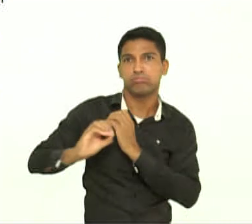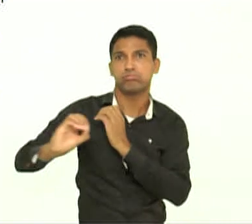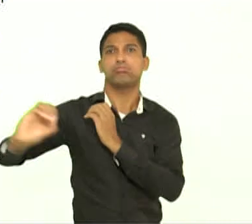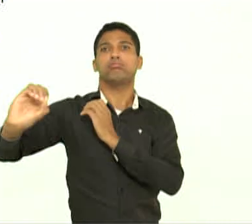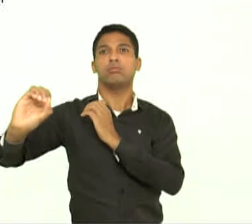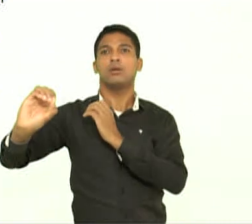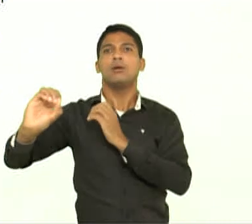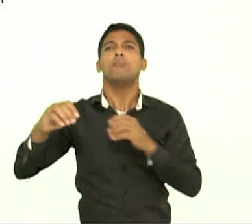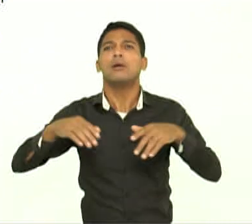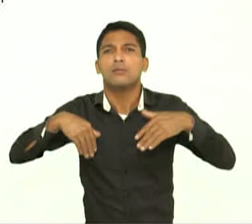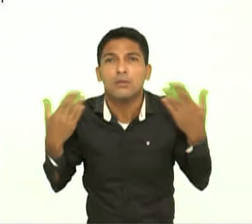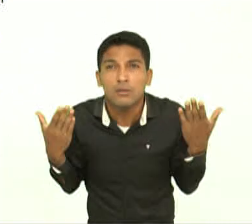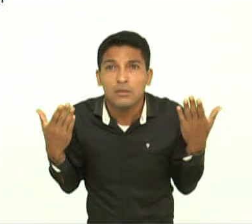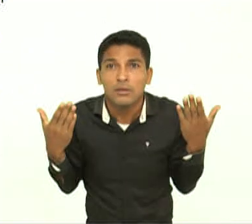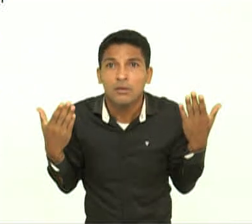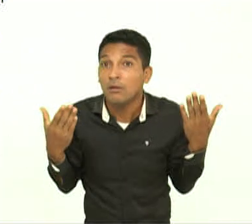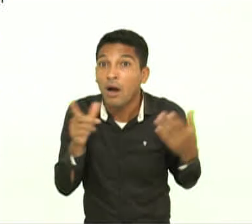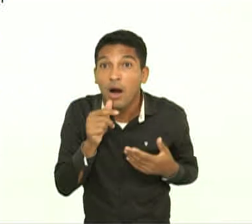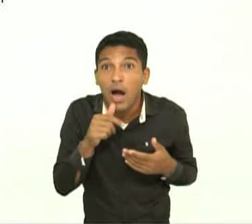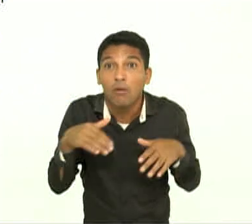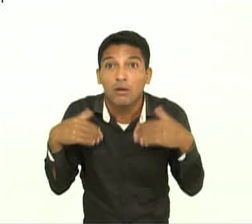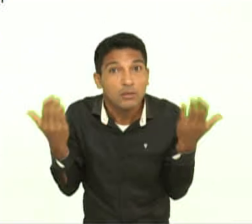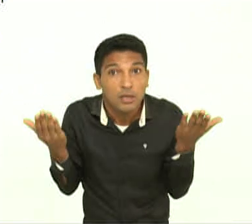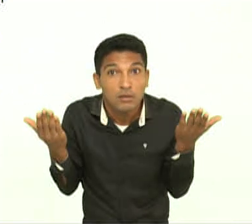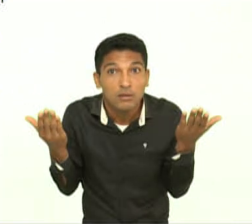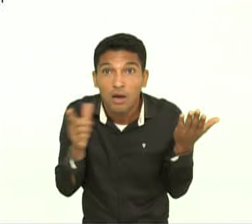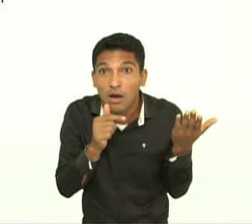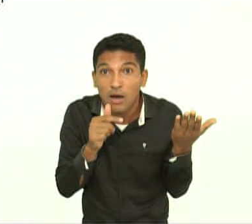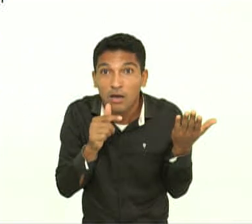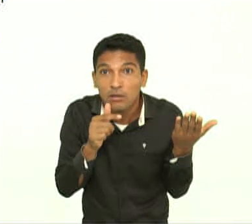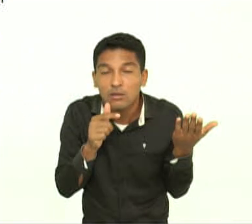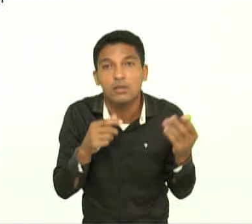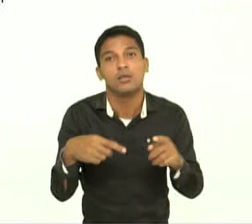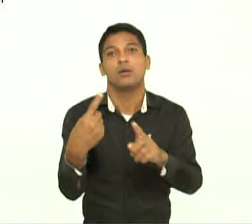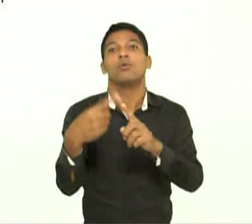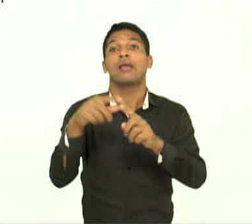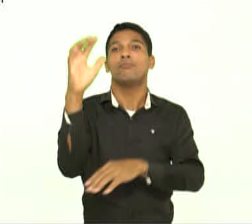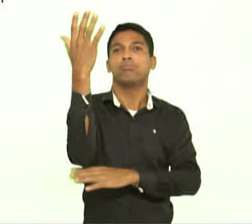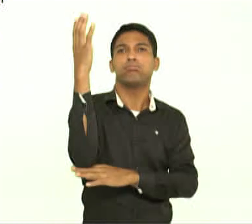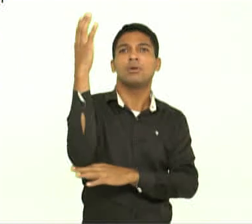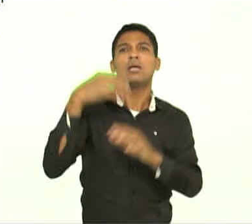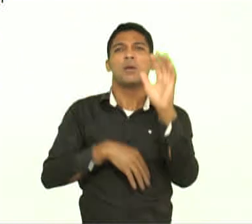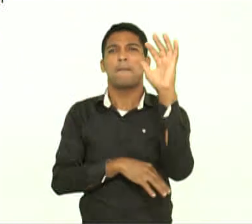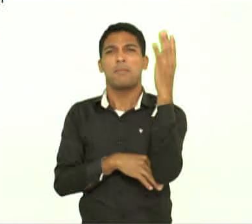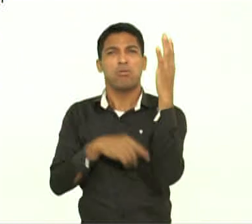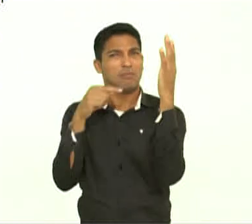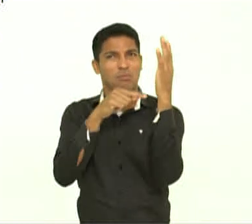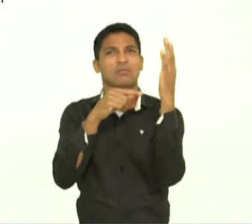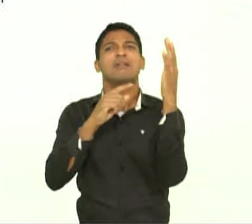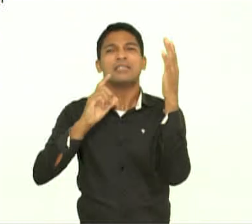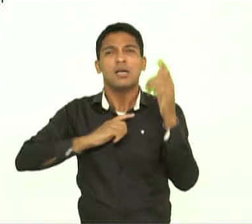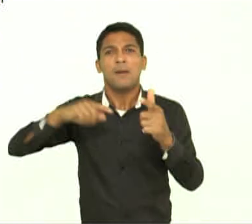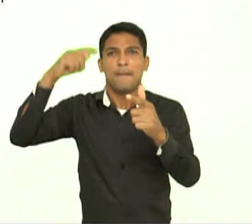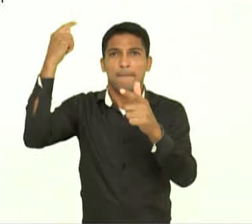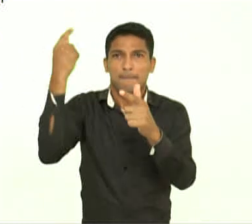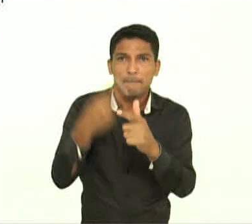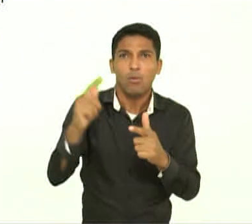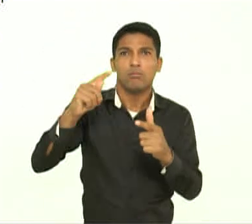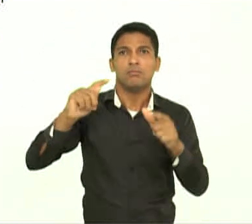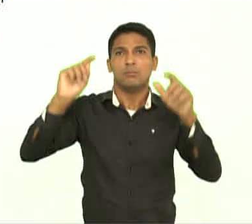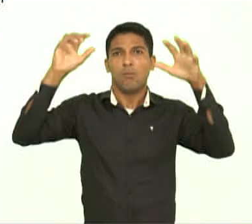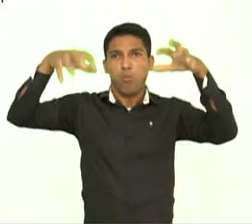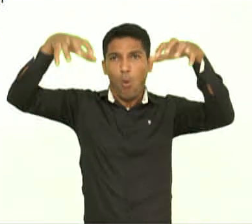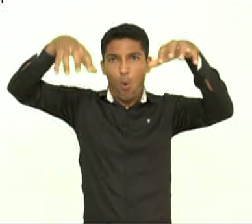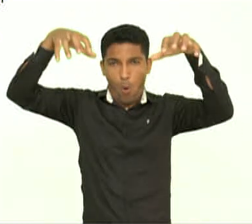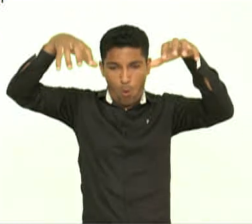nessa imagem? Então você percebe aí uma imagem que mostra uma crise ambiental acontecendo no Paraná.